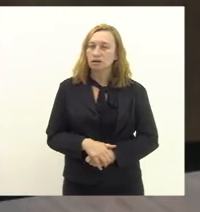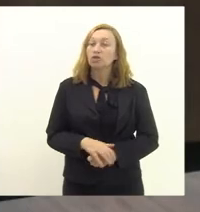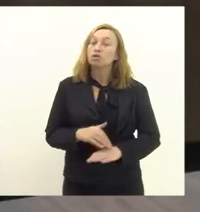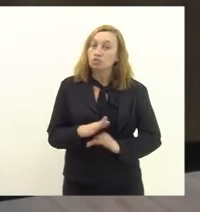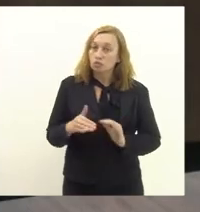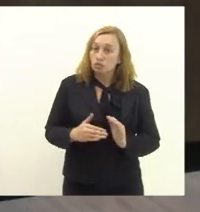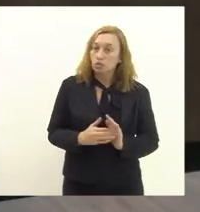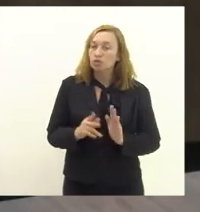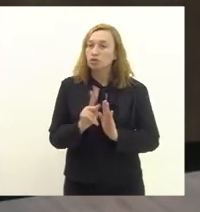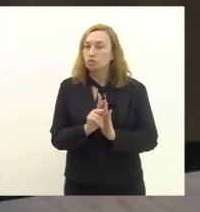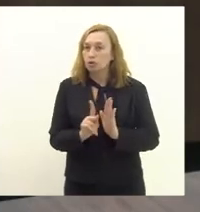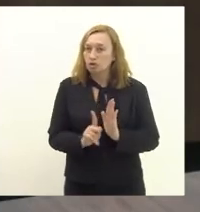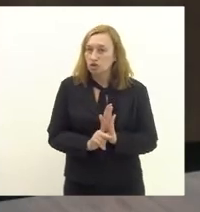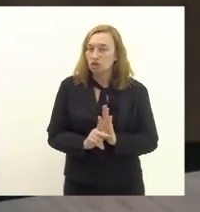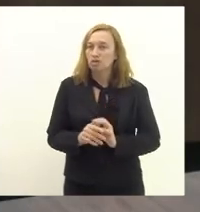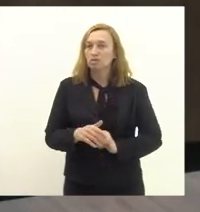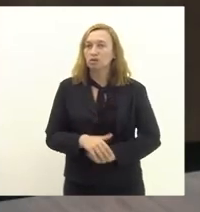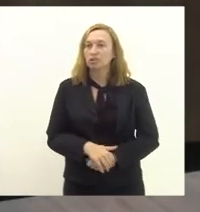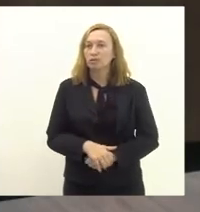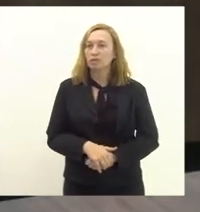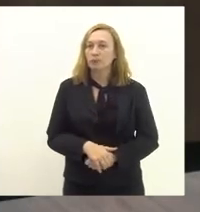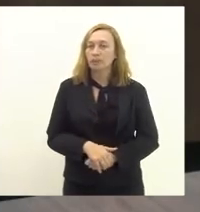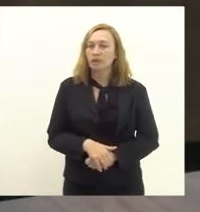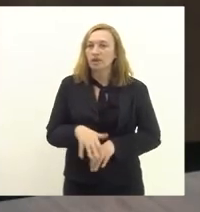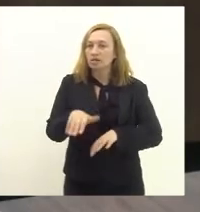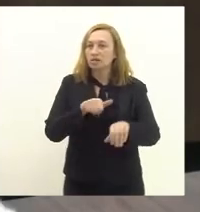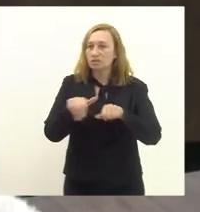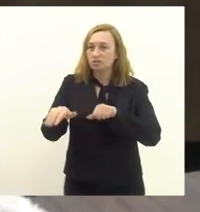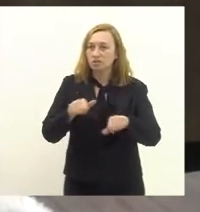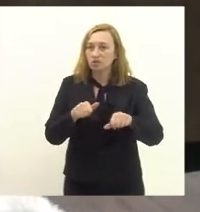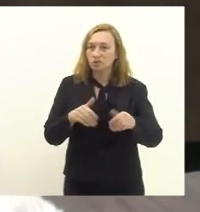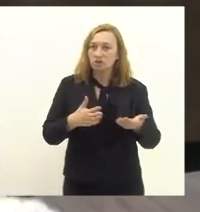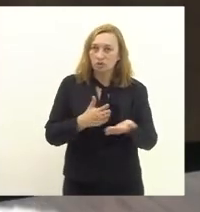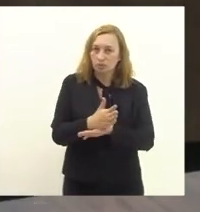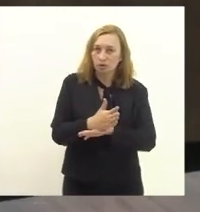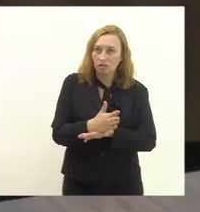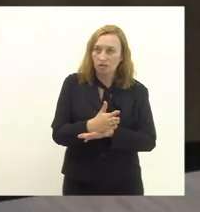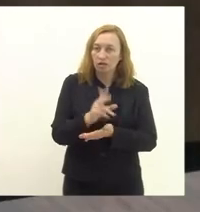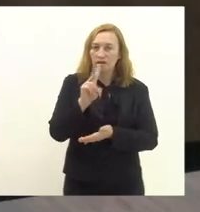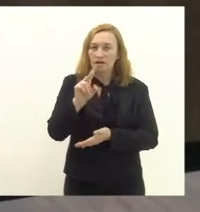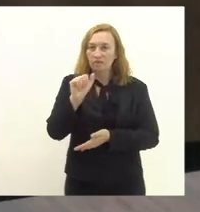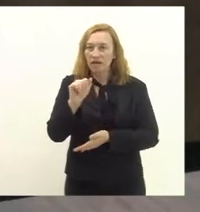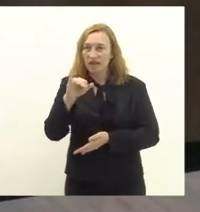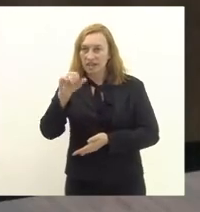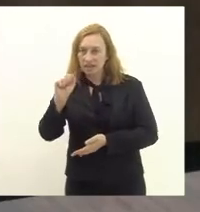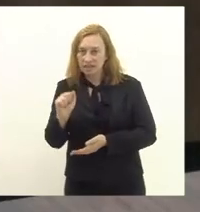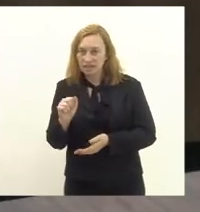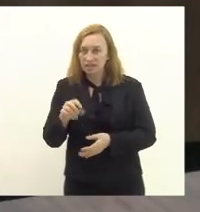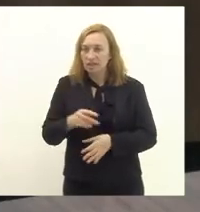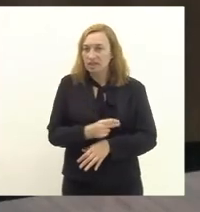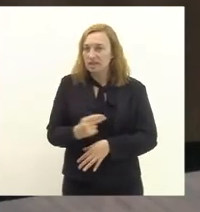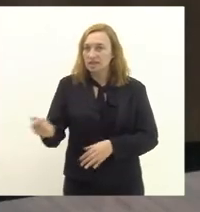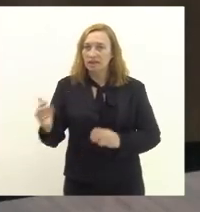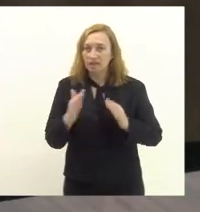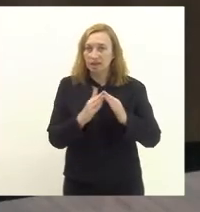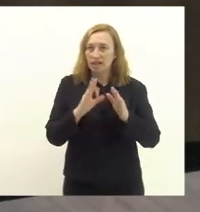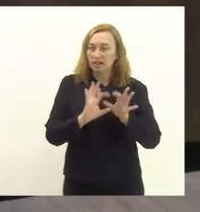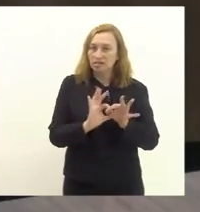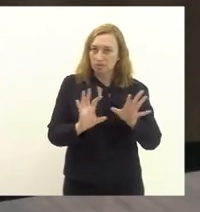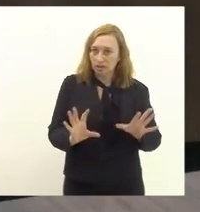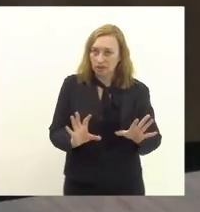os projetos que trataram sobre convocação de aprovados em vacâncias, eles saem da casa como